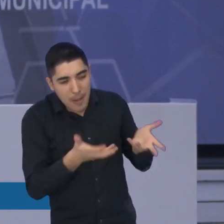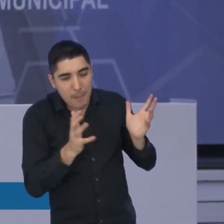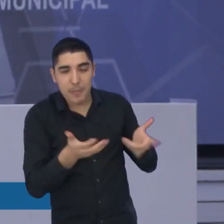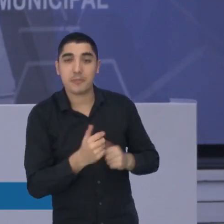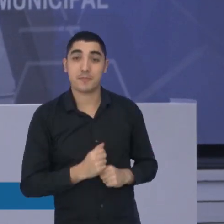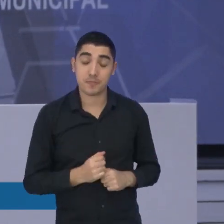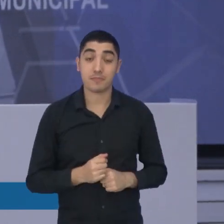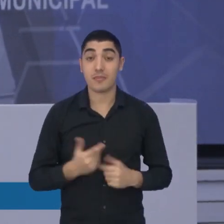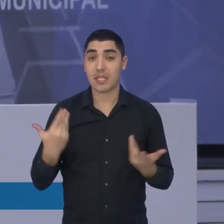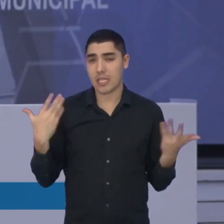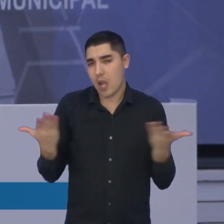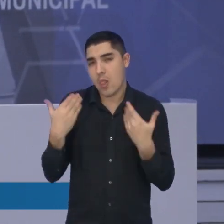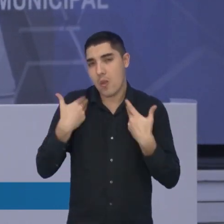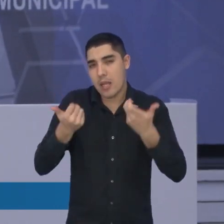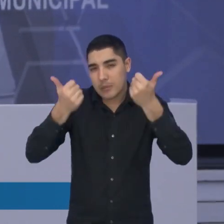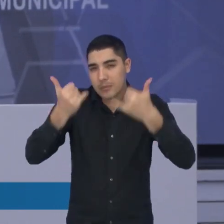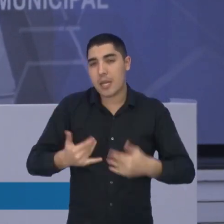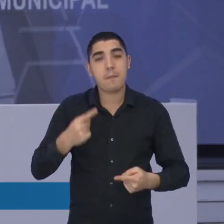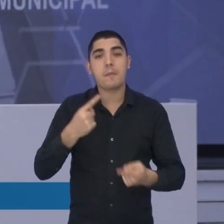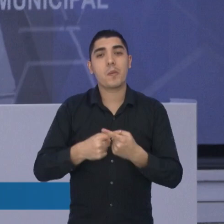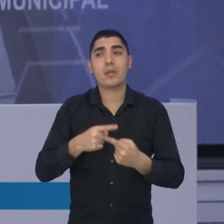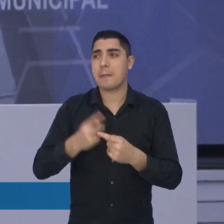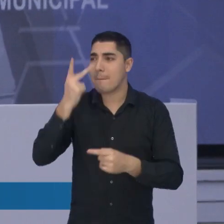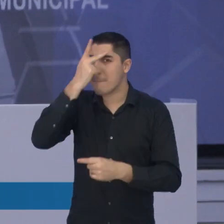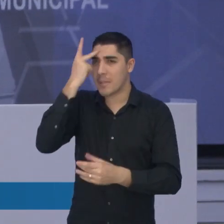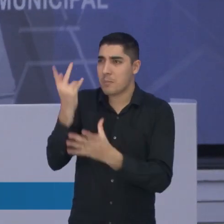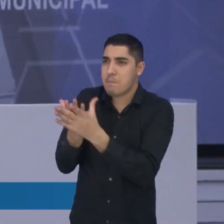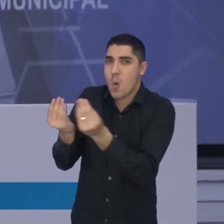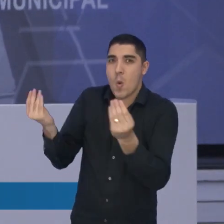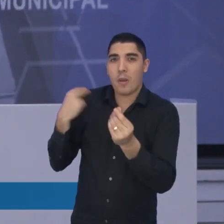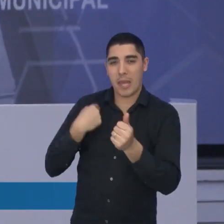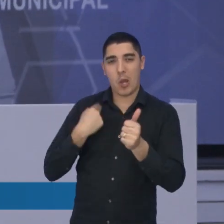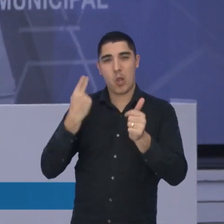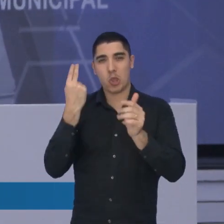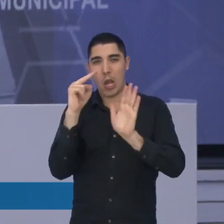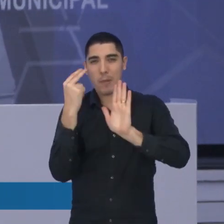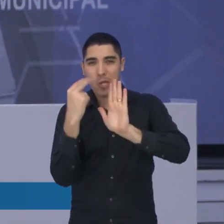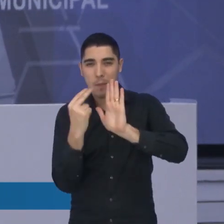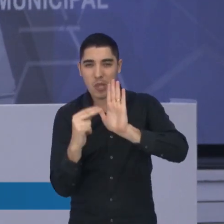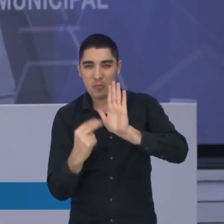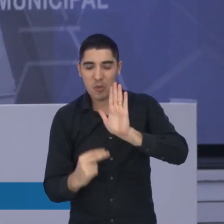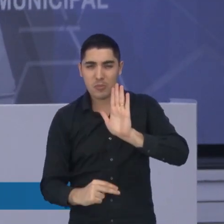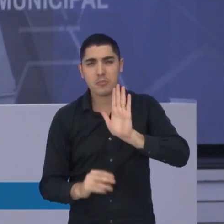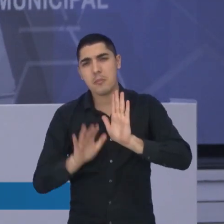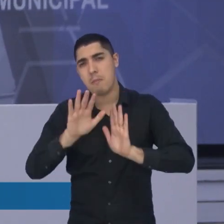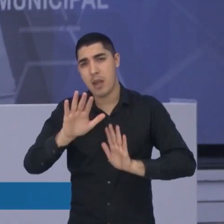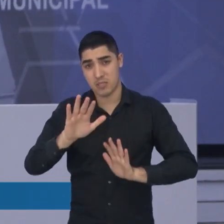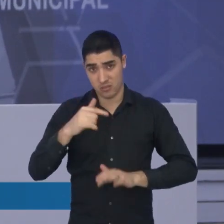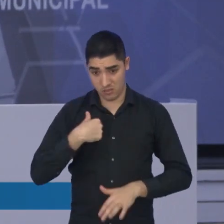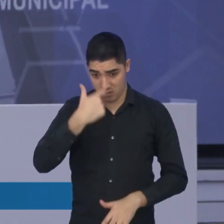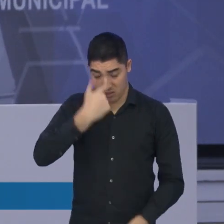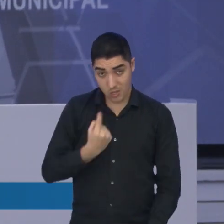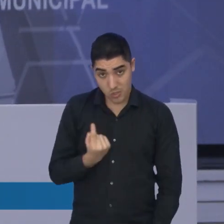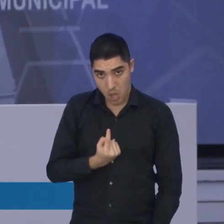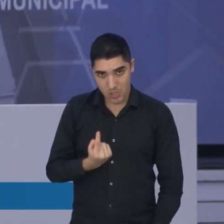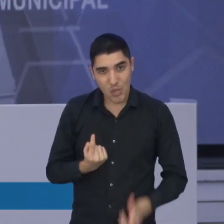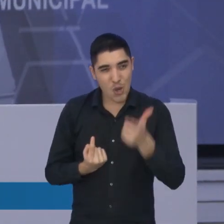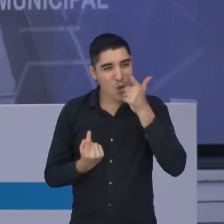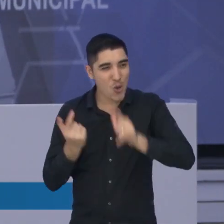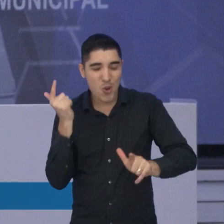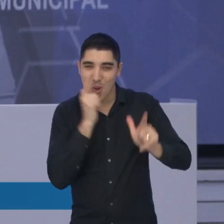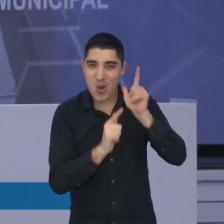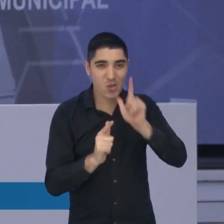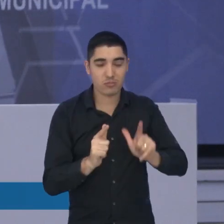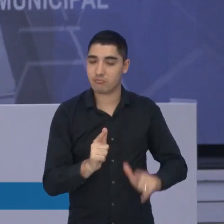fiz questão de citar tantas pessoas. Eu acredito que nós não somos nem fazemos nada sozinhos. Se alguém